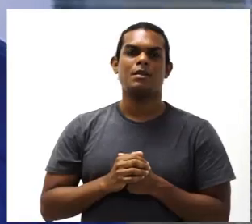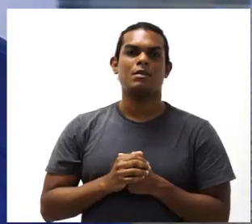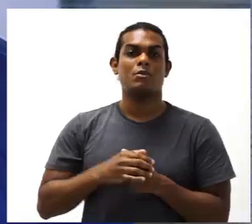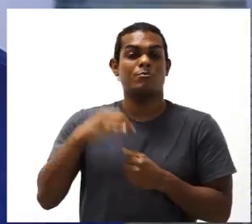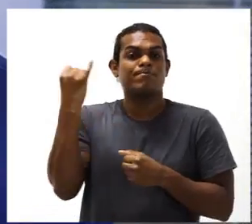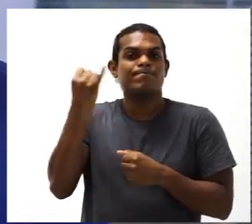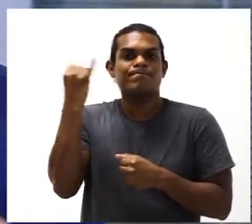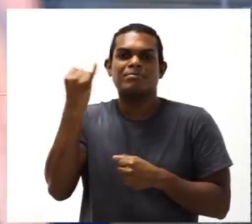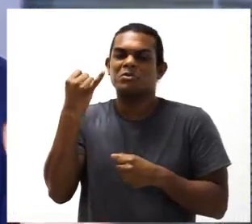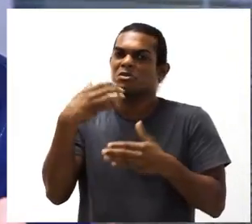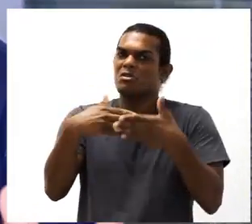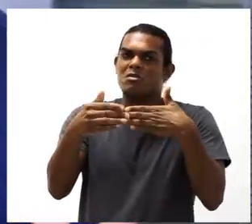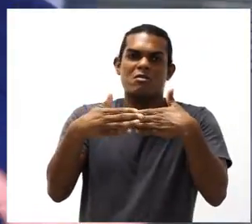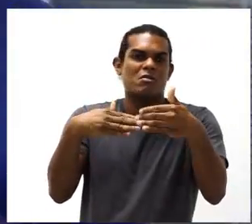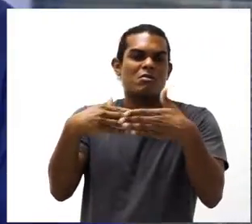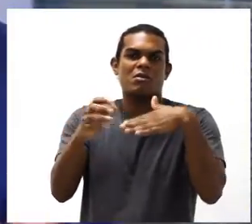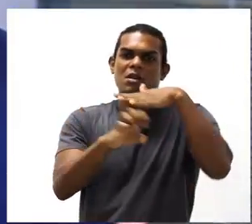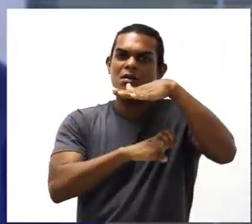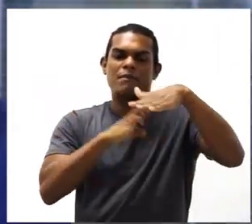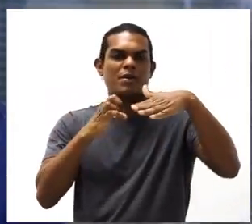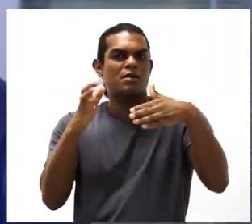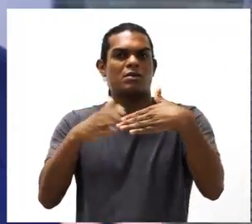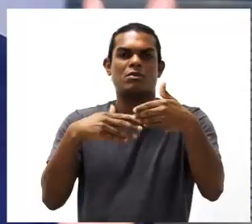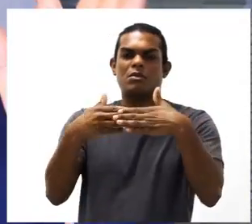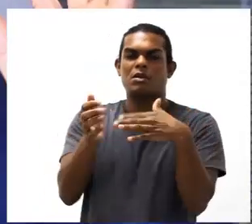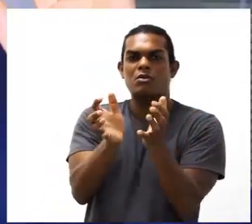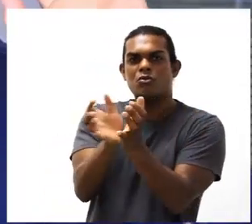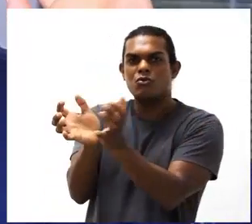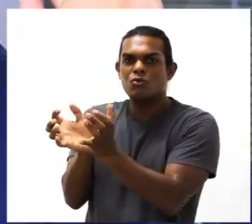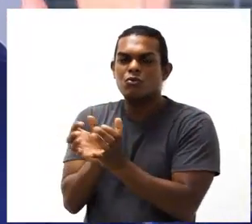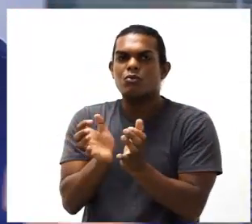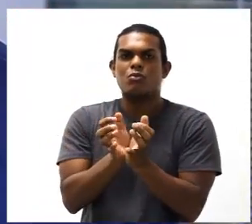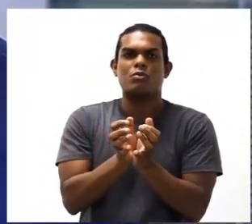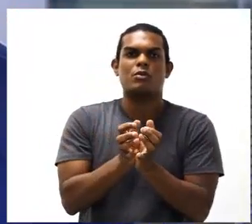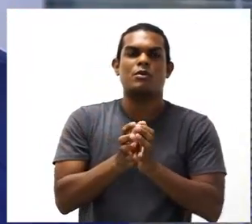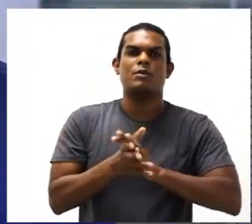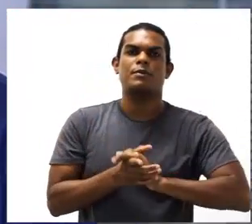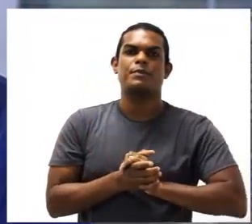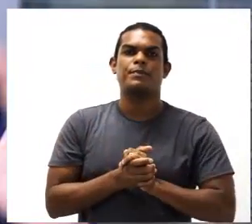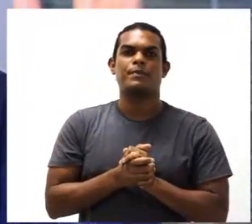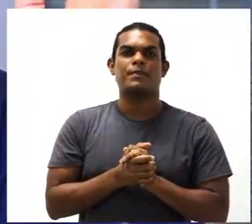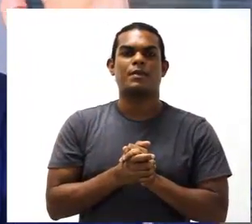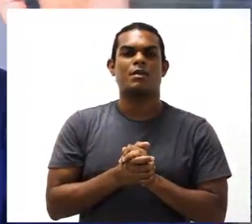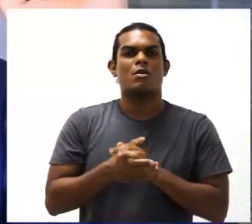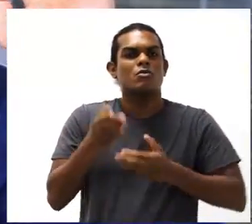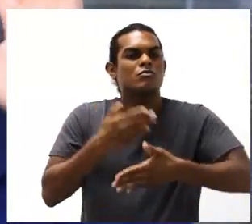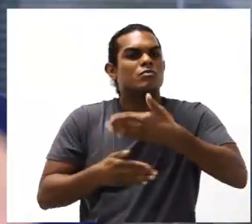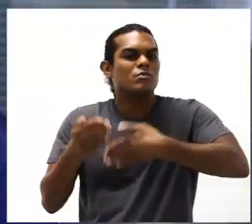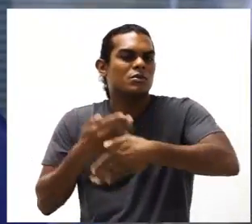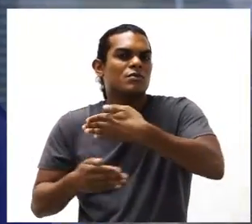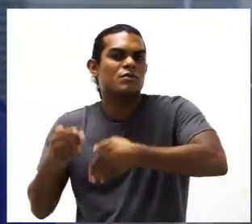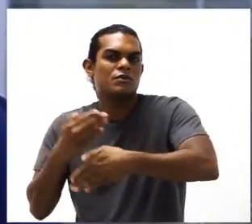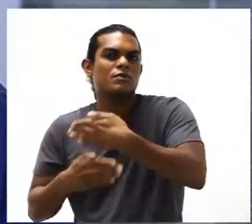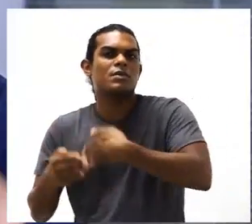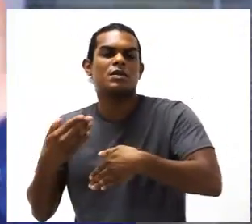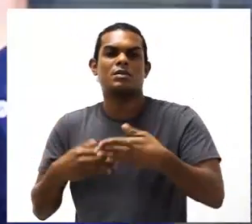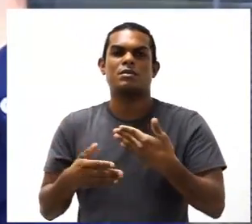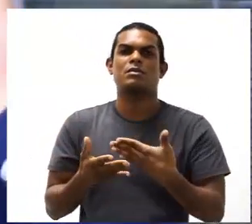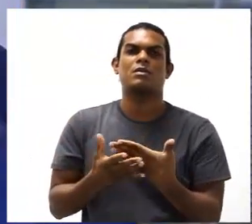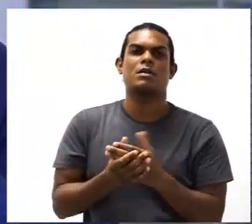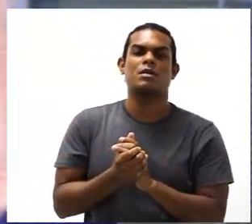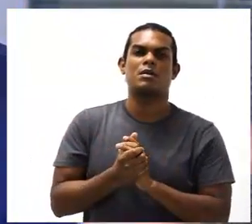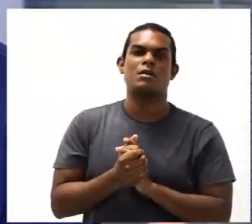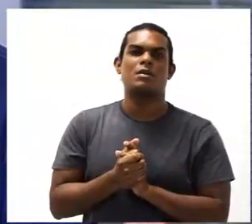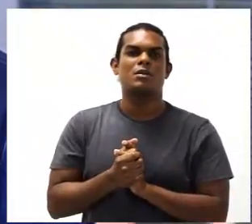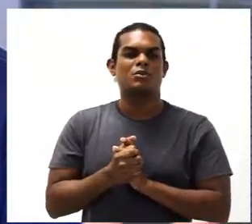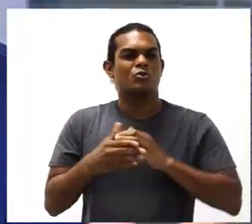organização, chama-se processo de decisão, qualquer que seja. Eu decido se eu vou continuar na empresa, eu decido se eu devo fazer um investimento, mas